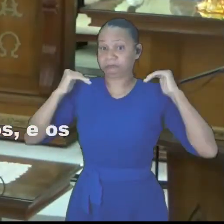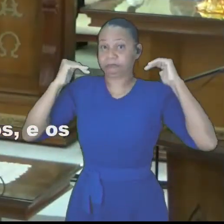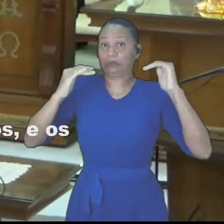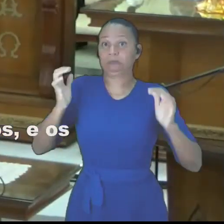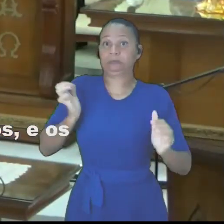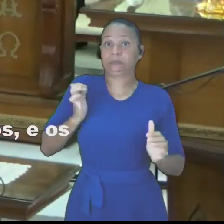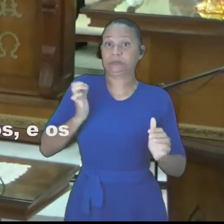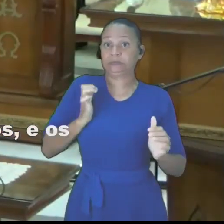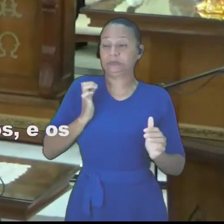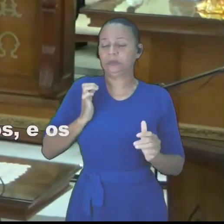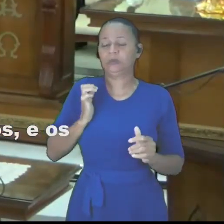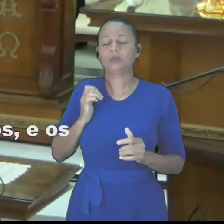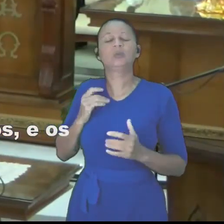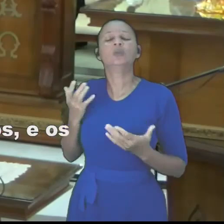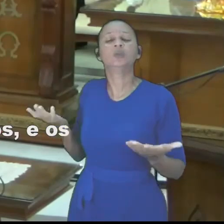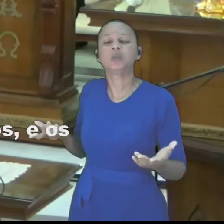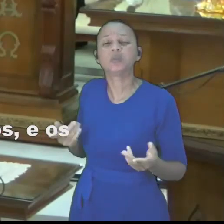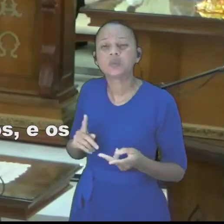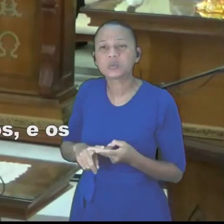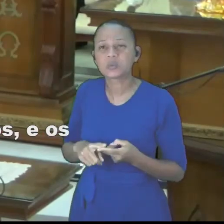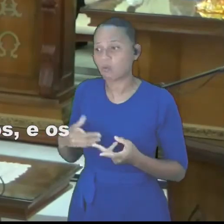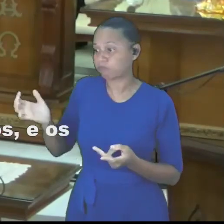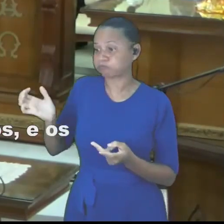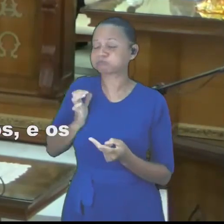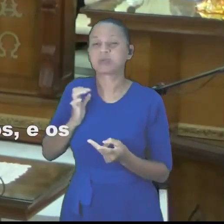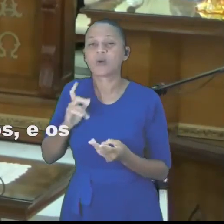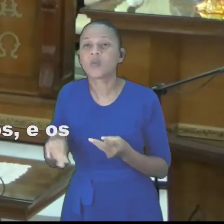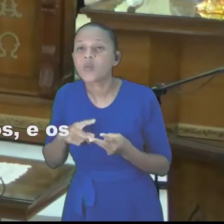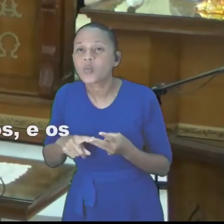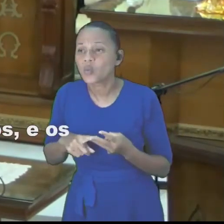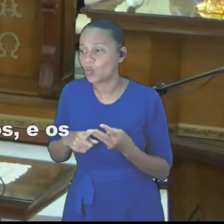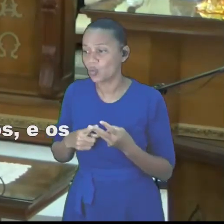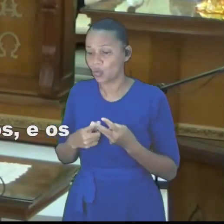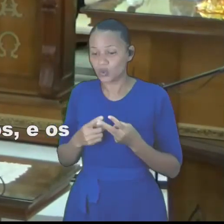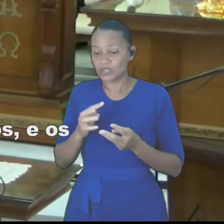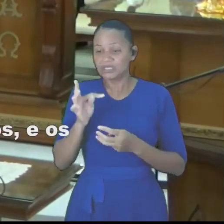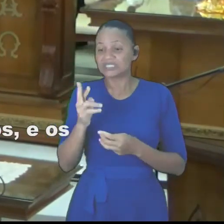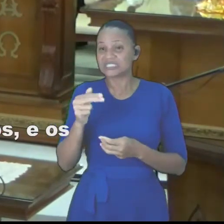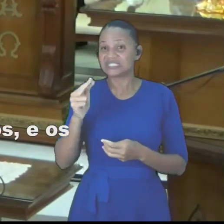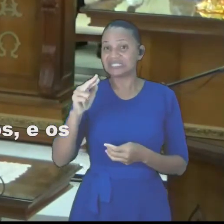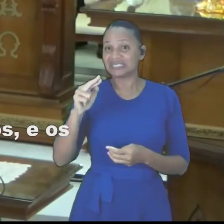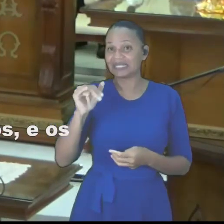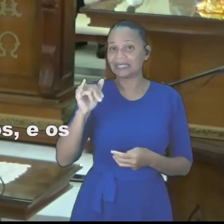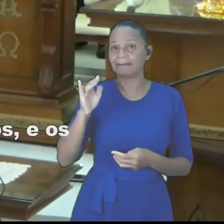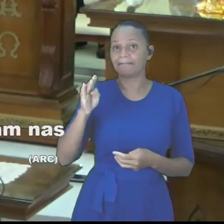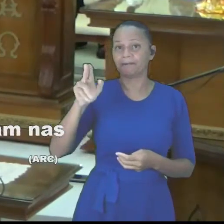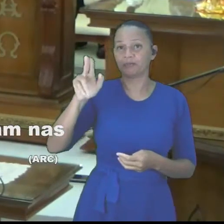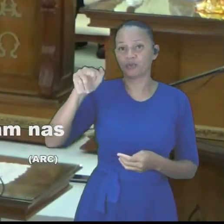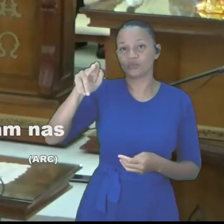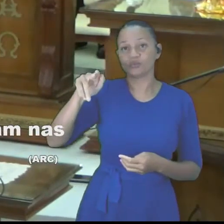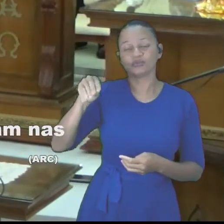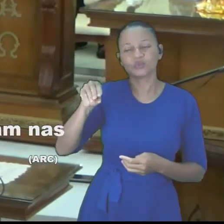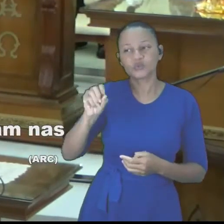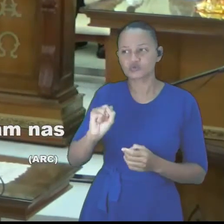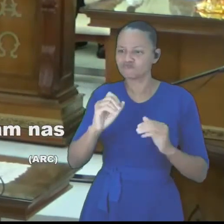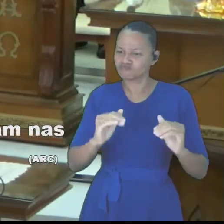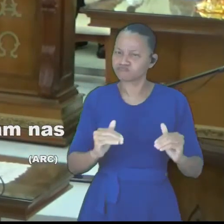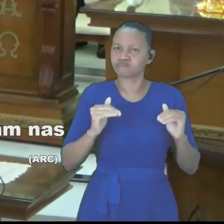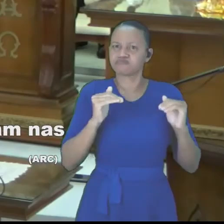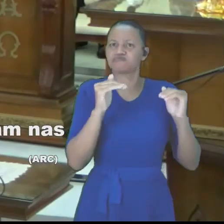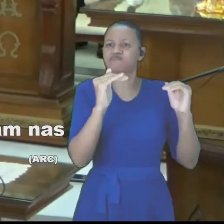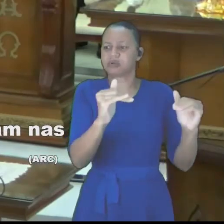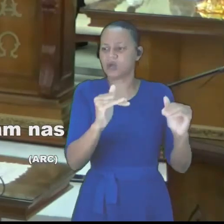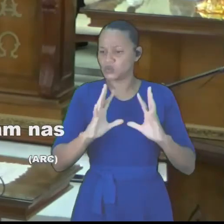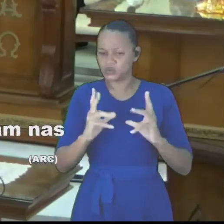E os grandes. E quem mais? E os ricos. E quem mais? E os tribunos. E quem mais? E os poderosos. E quem mais? E todo